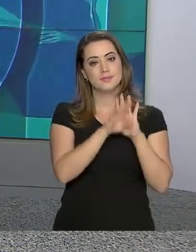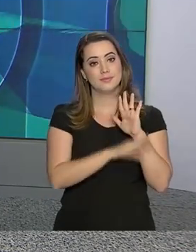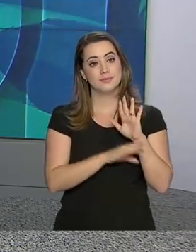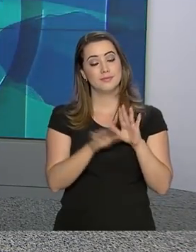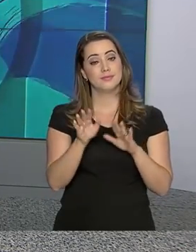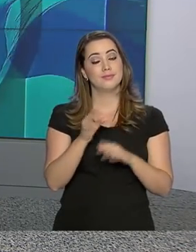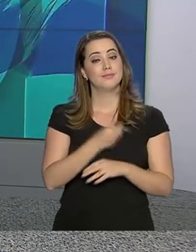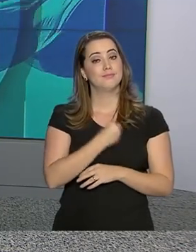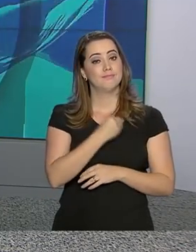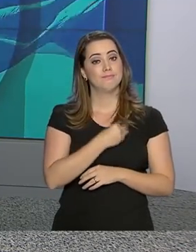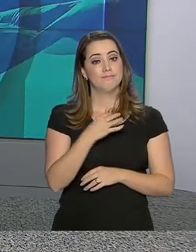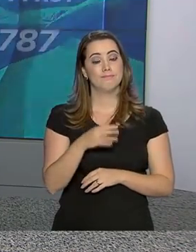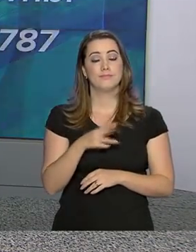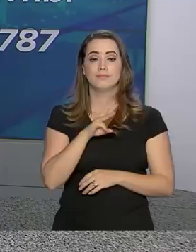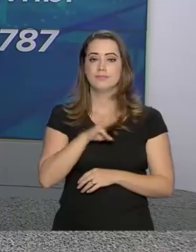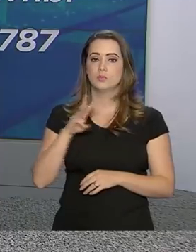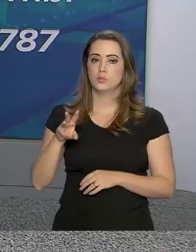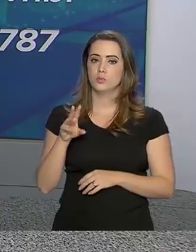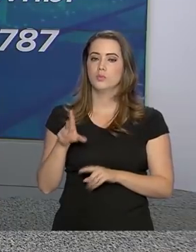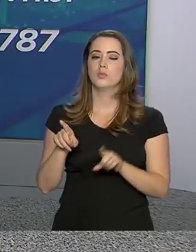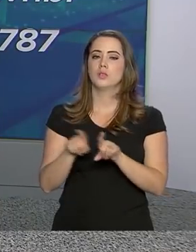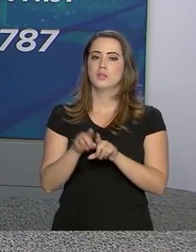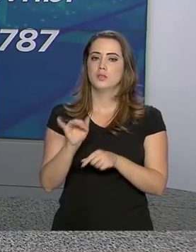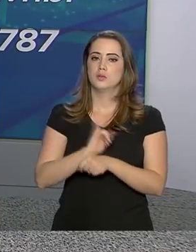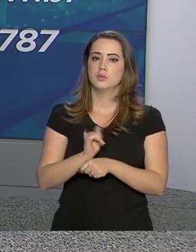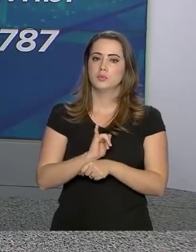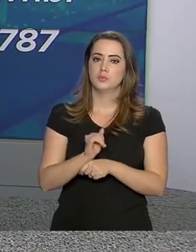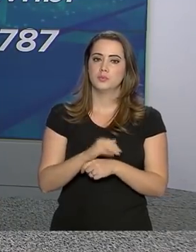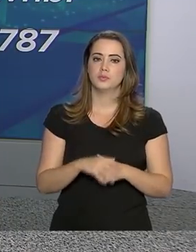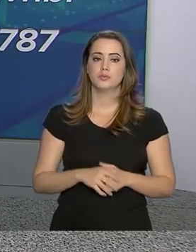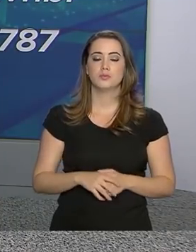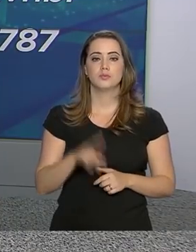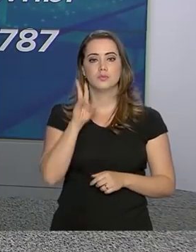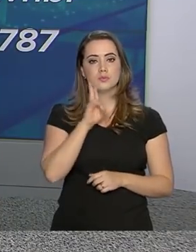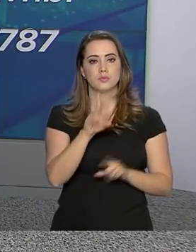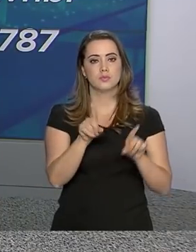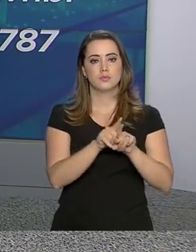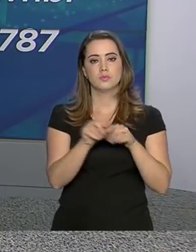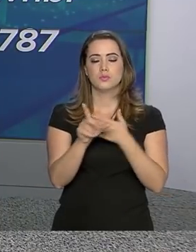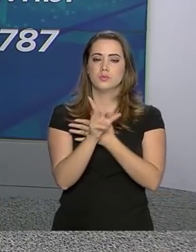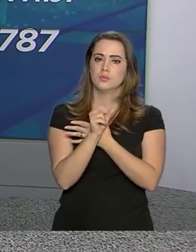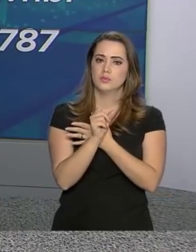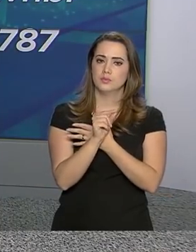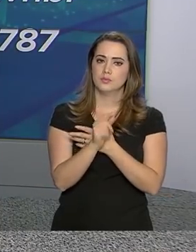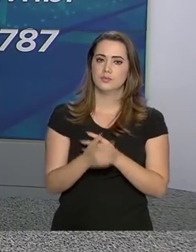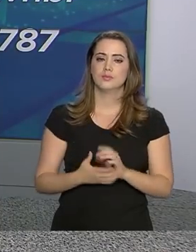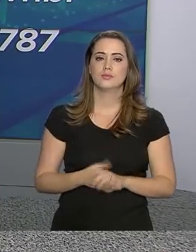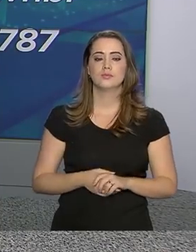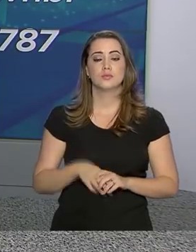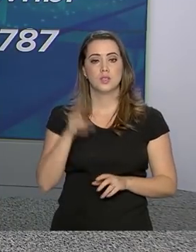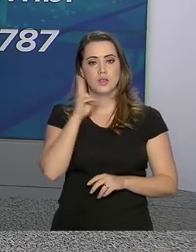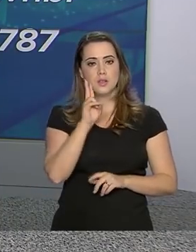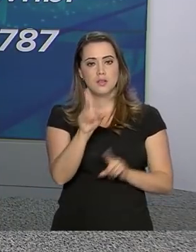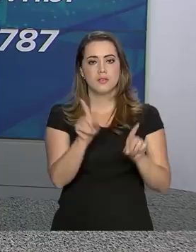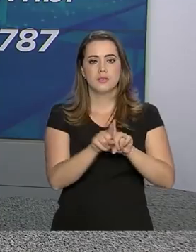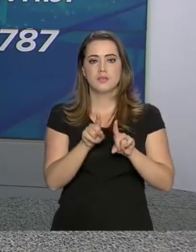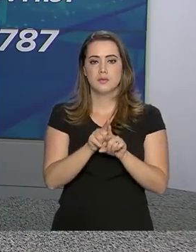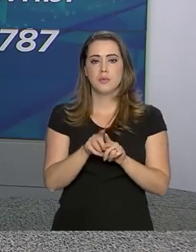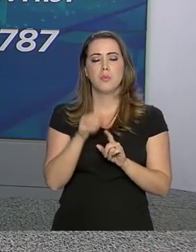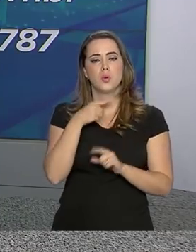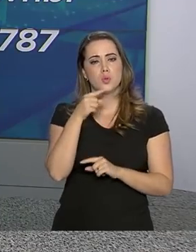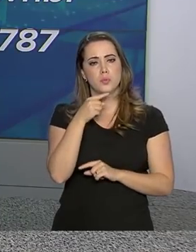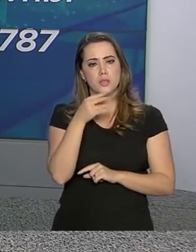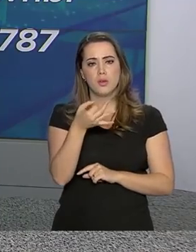Acesse também o nosso perfil no Twitter e você pode ainda mandar